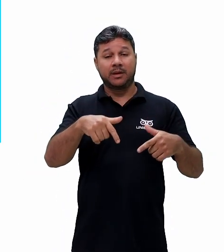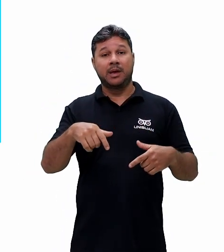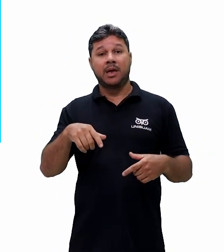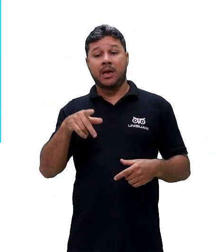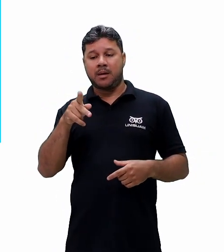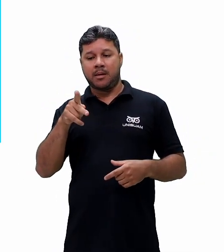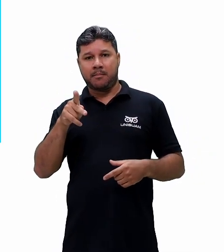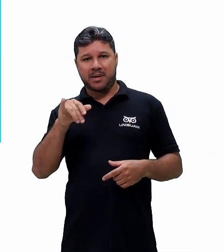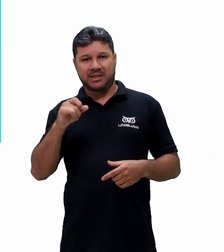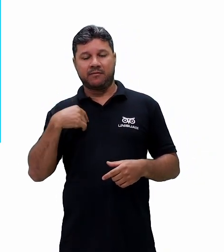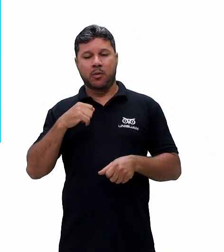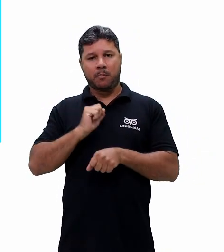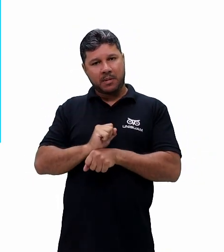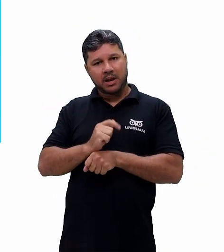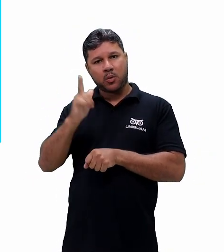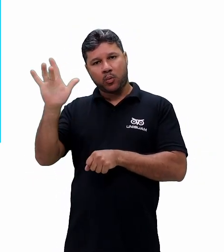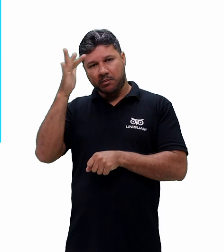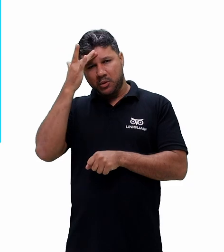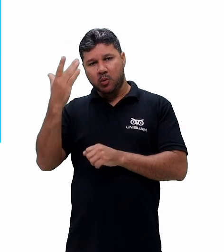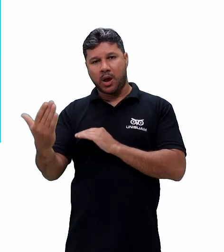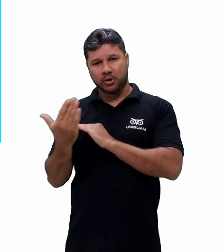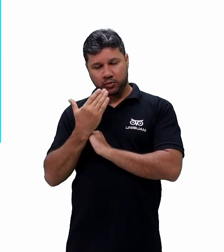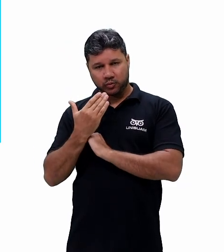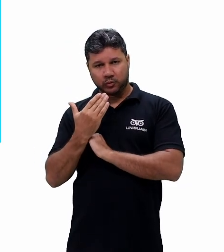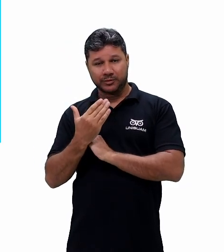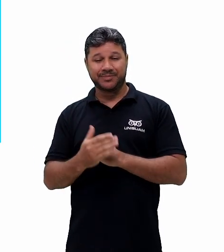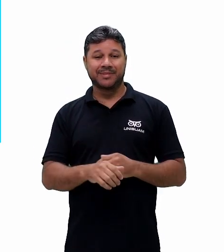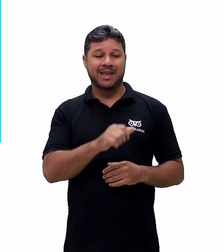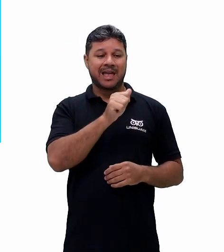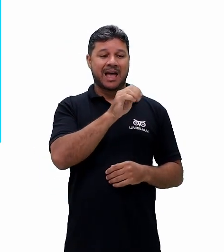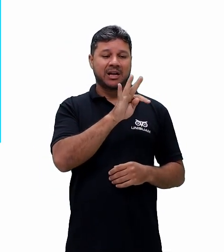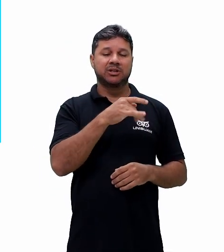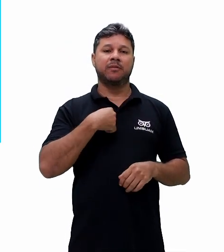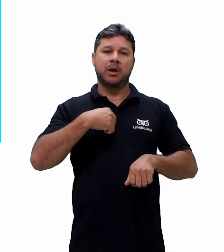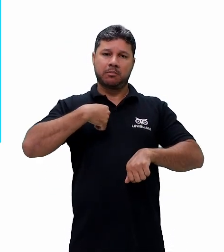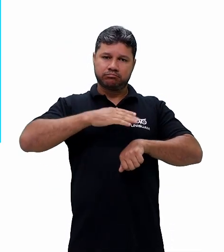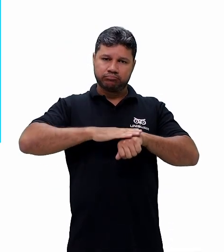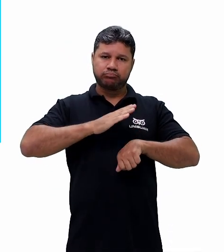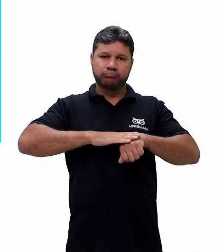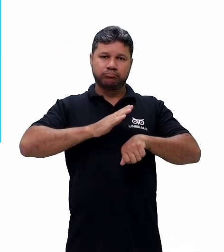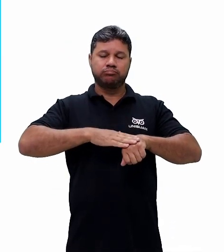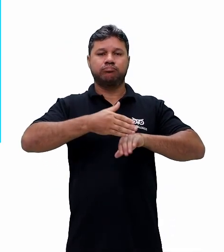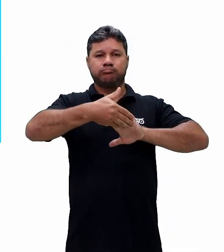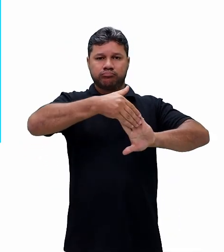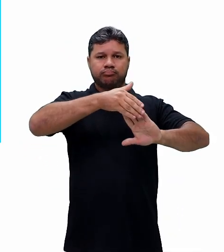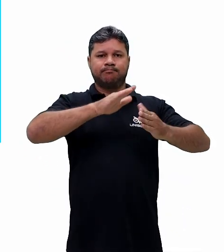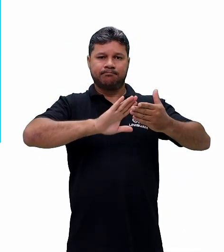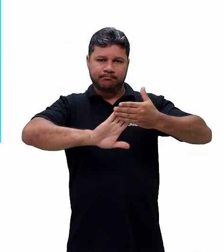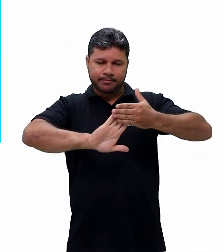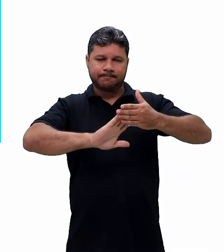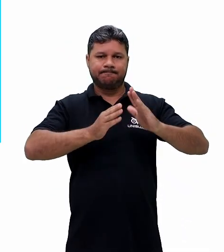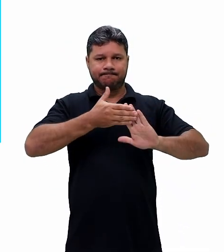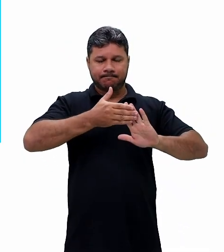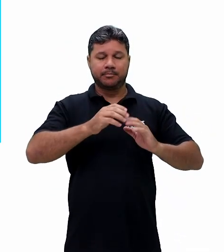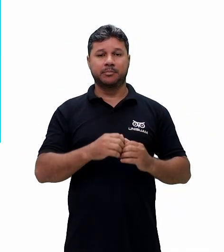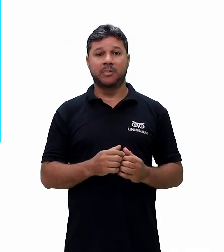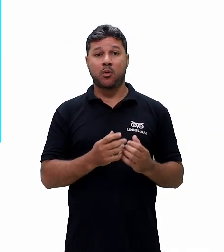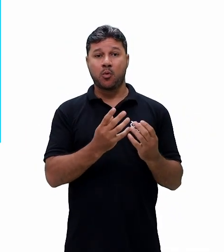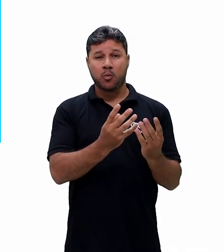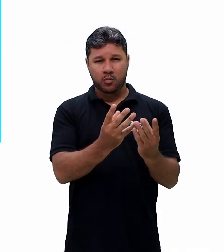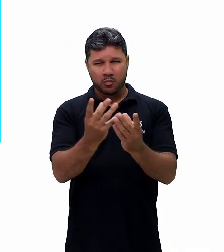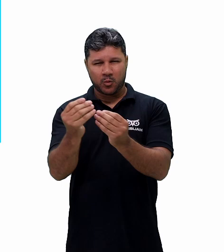alguém me ajuda a alongar. Ativo, se eu mesmo alongo.